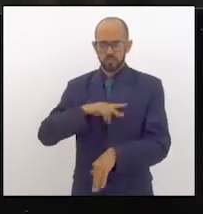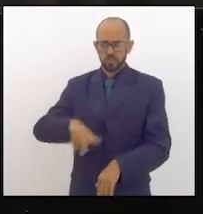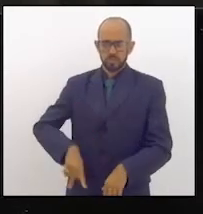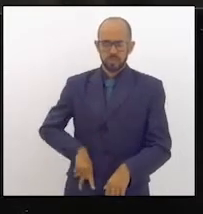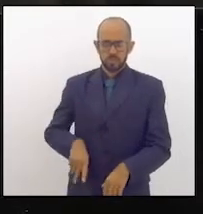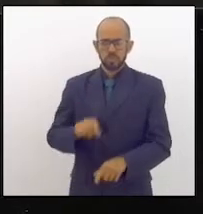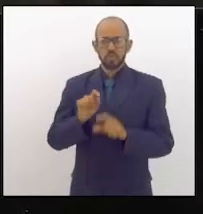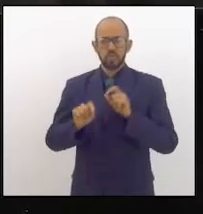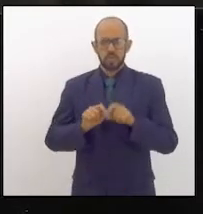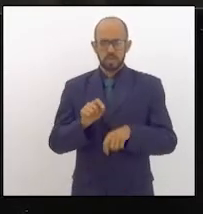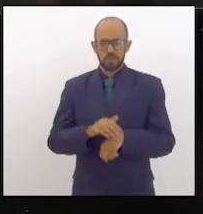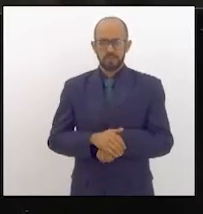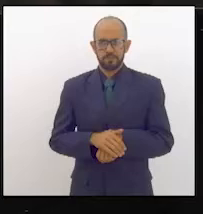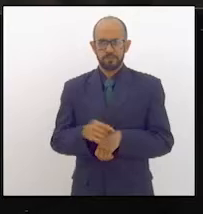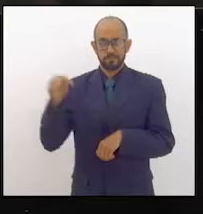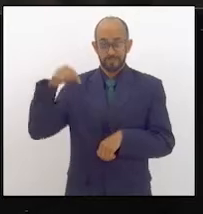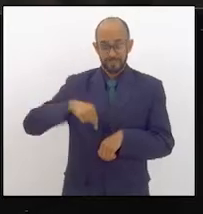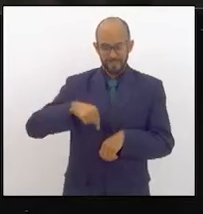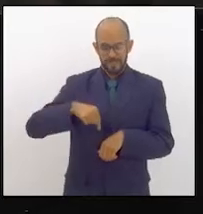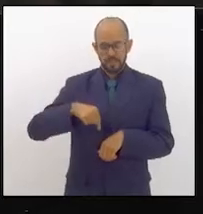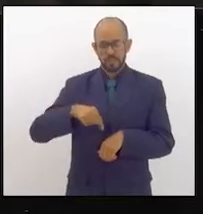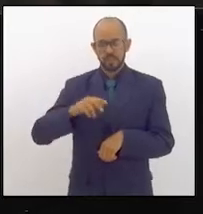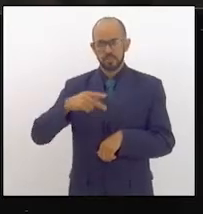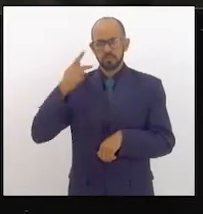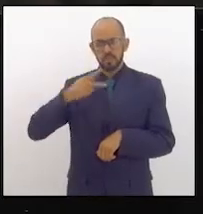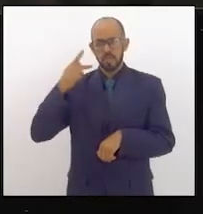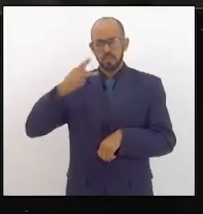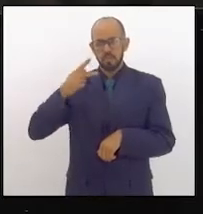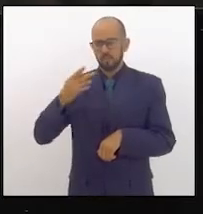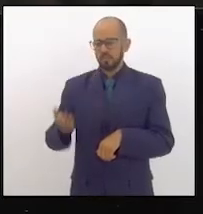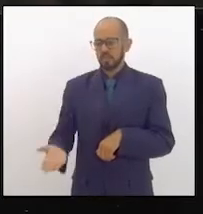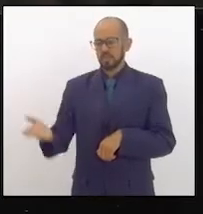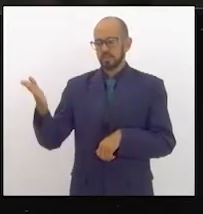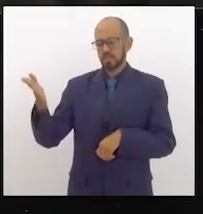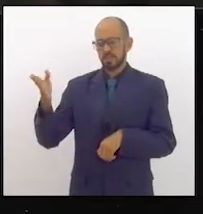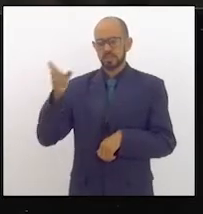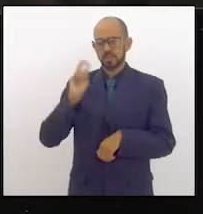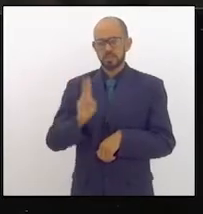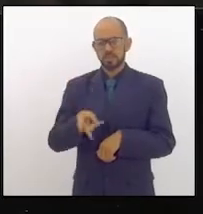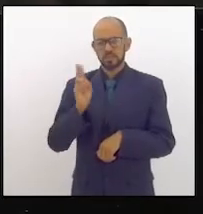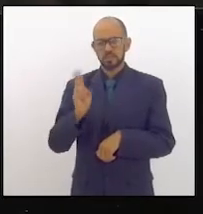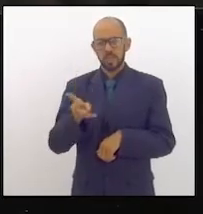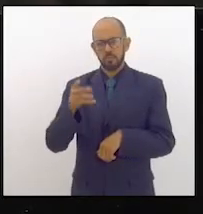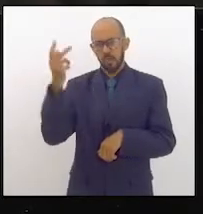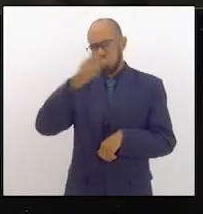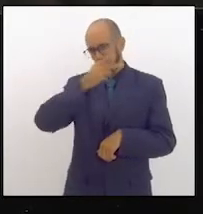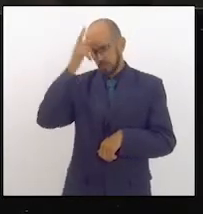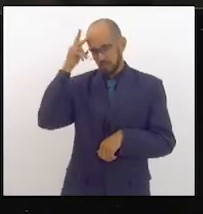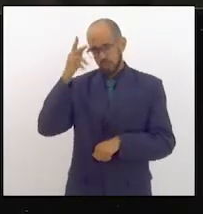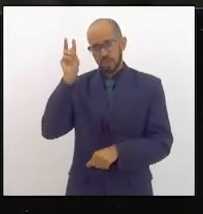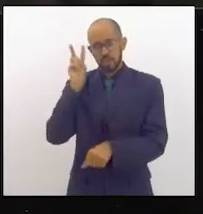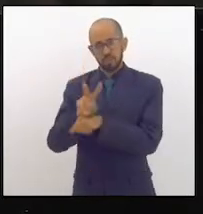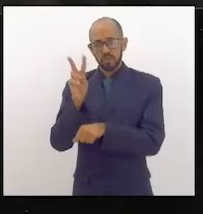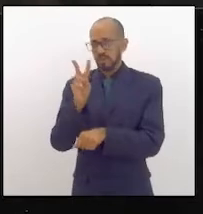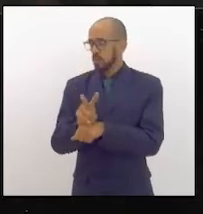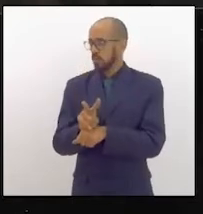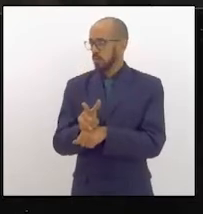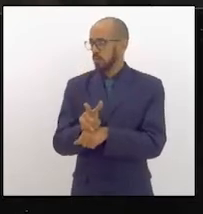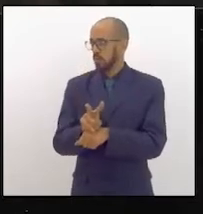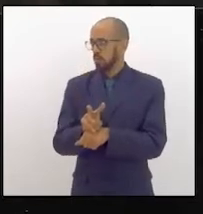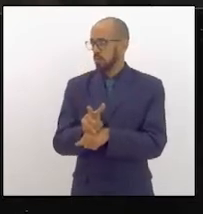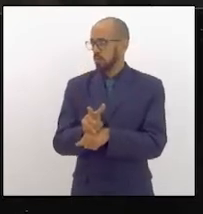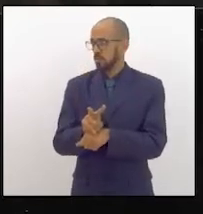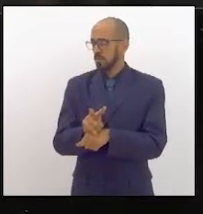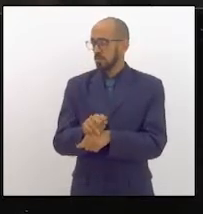Falando que aqui dentro desse Parlamento vossa excelência sempre foi a pessoa que defendeu nós